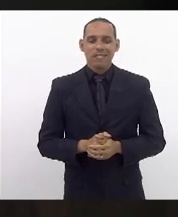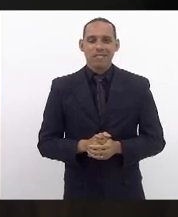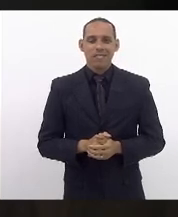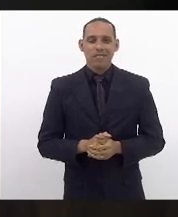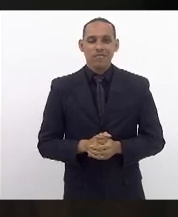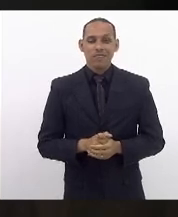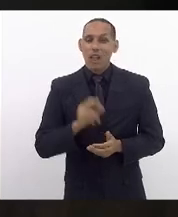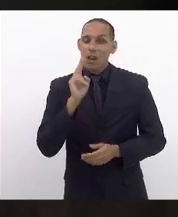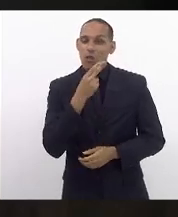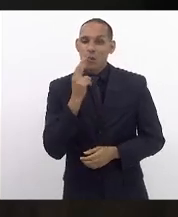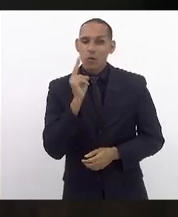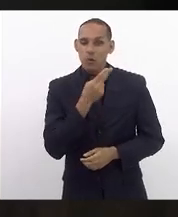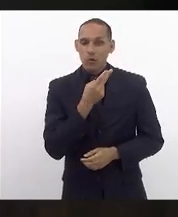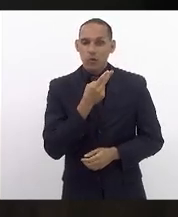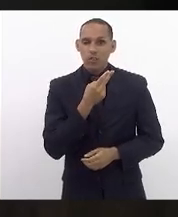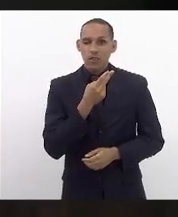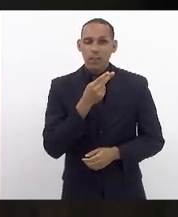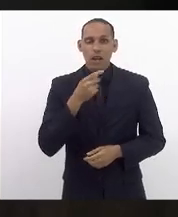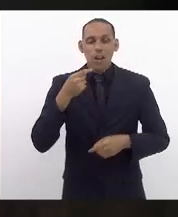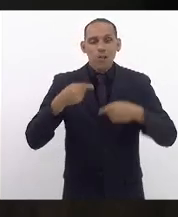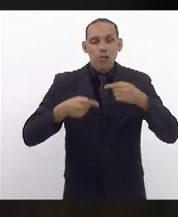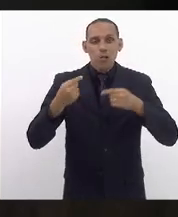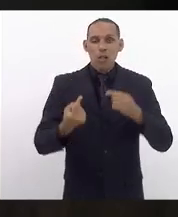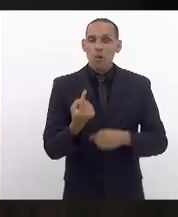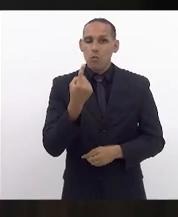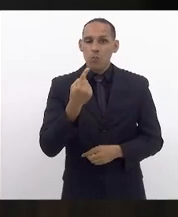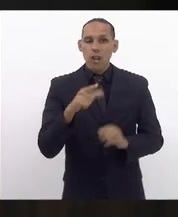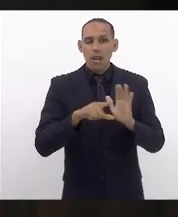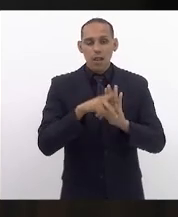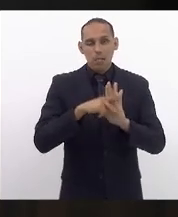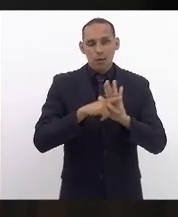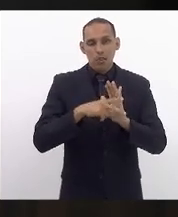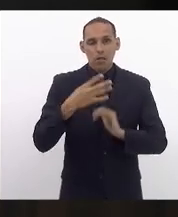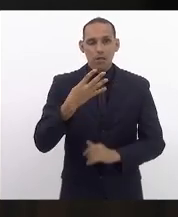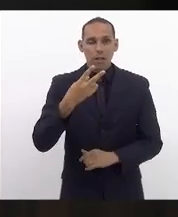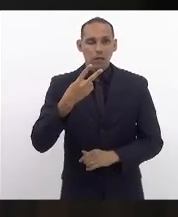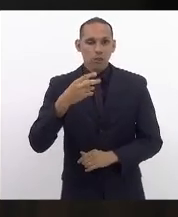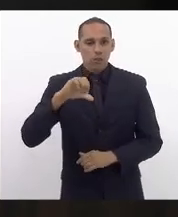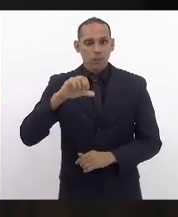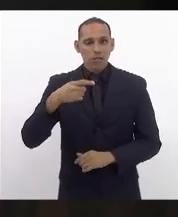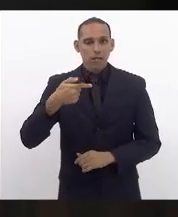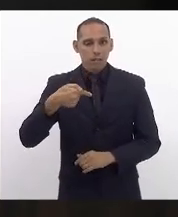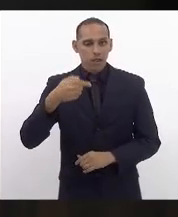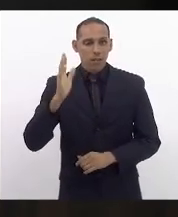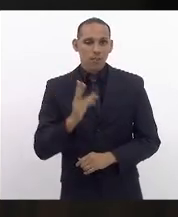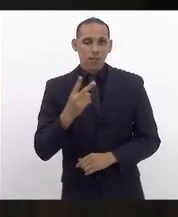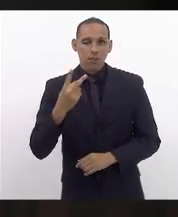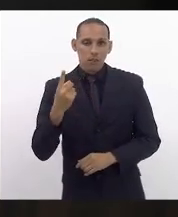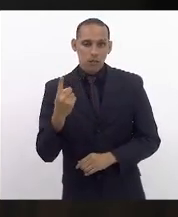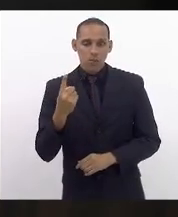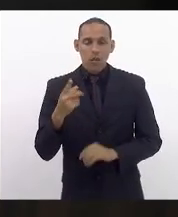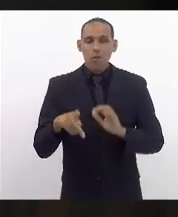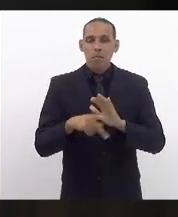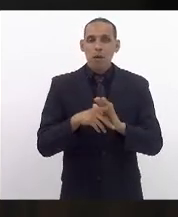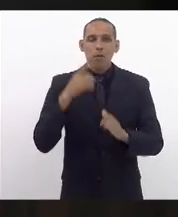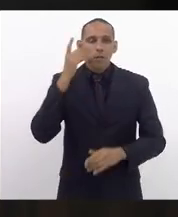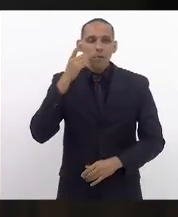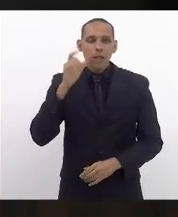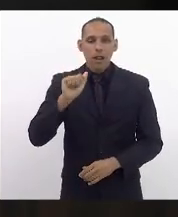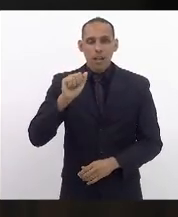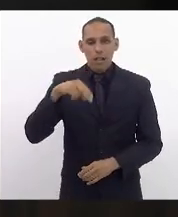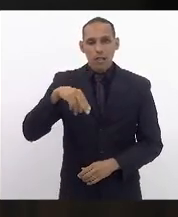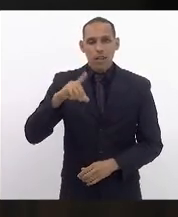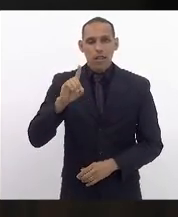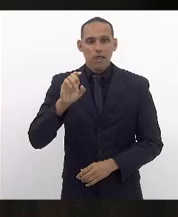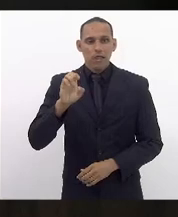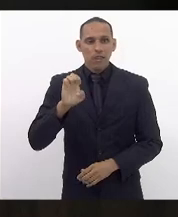Em regime de urgência e discussão única, projeto de lei número 4297-2021, de autoria do deputado Anderson Alexandre, que